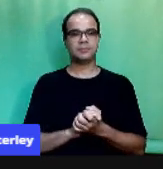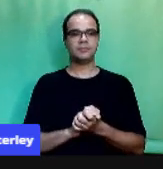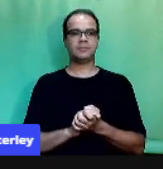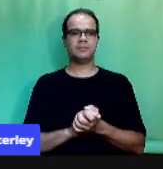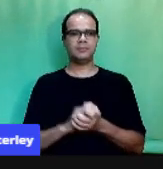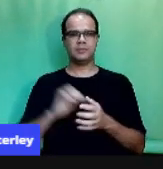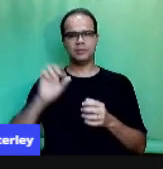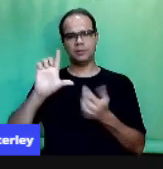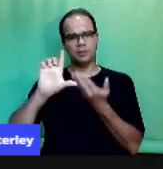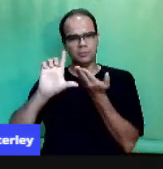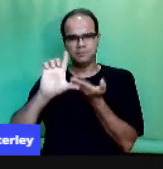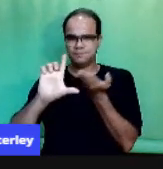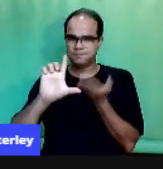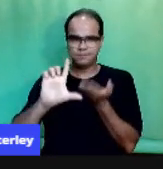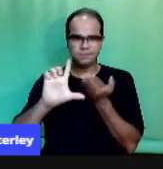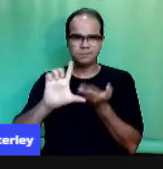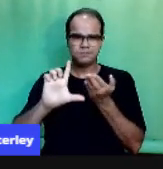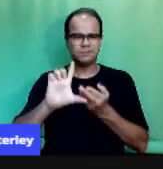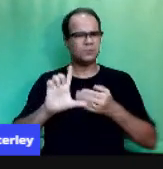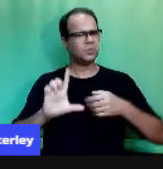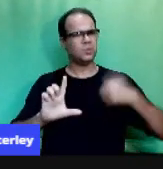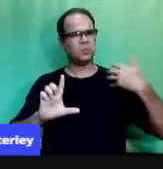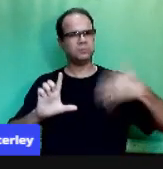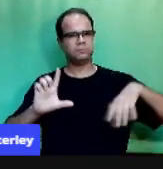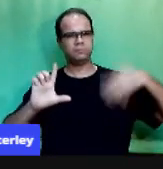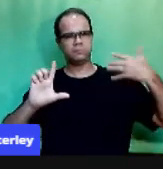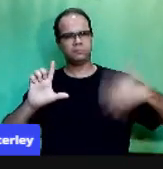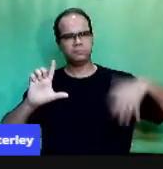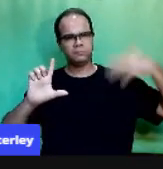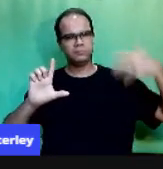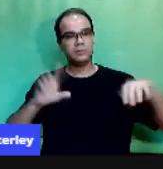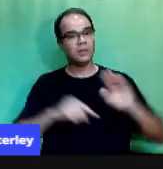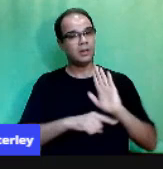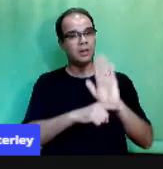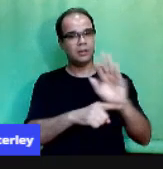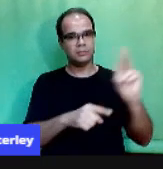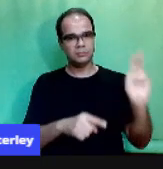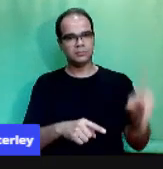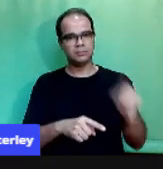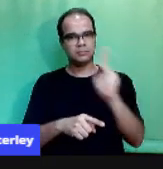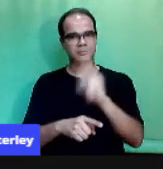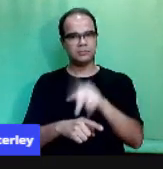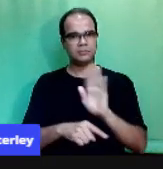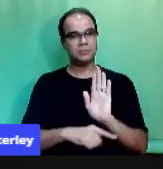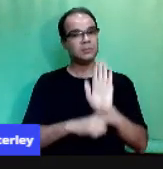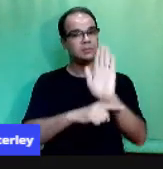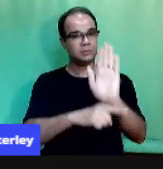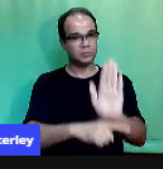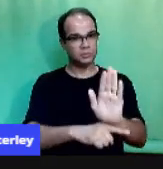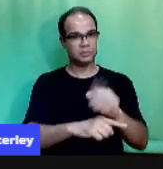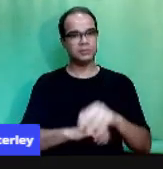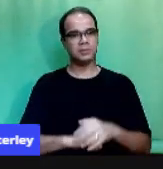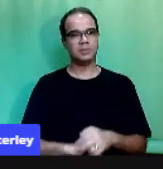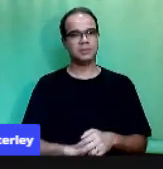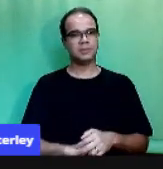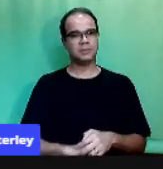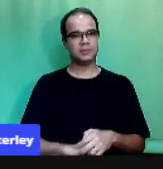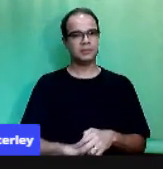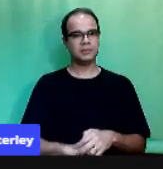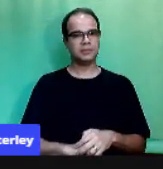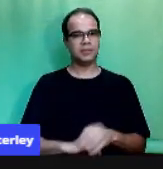de Aula é uma possibilidade incrível para que o professor ele possa, de certa